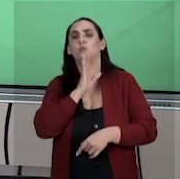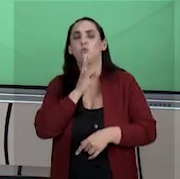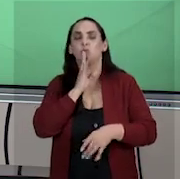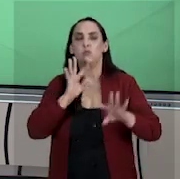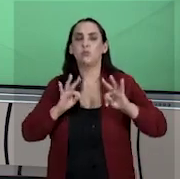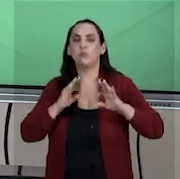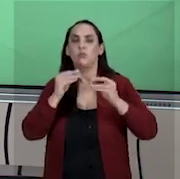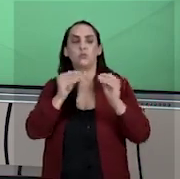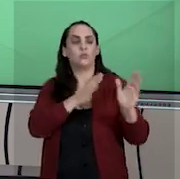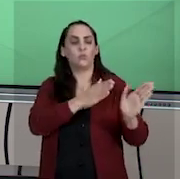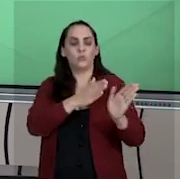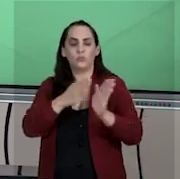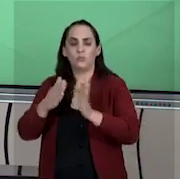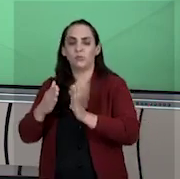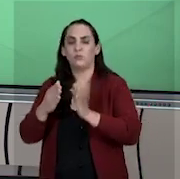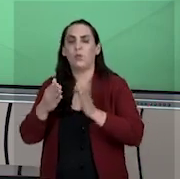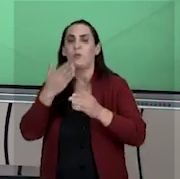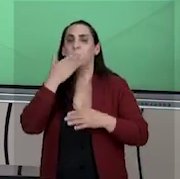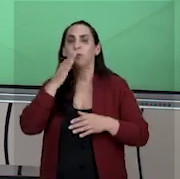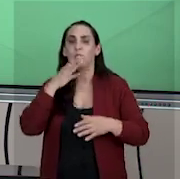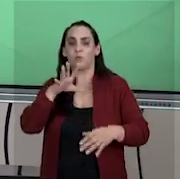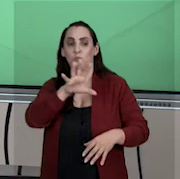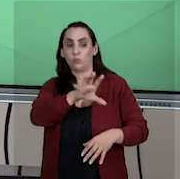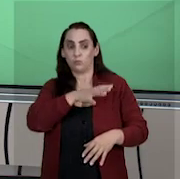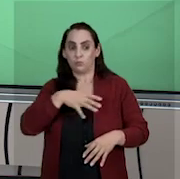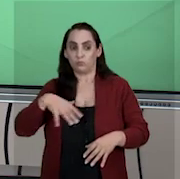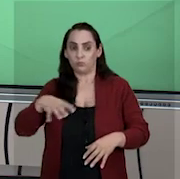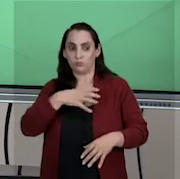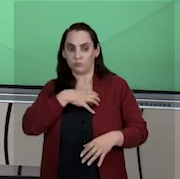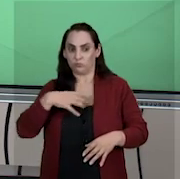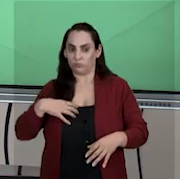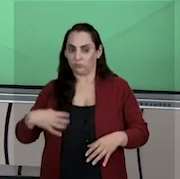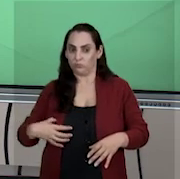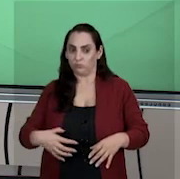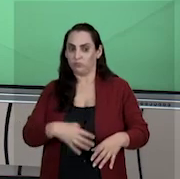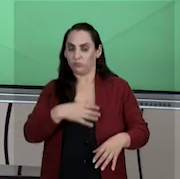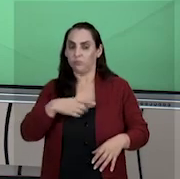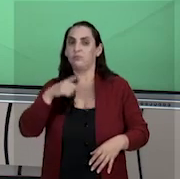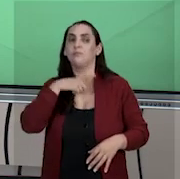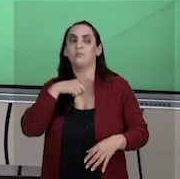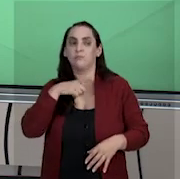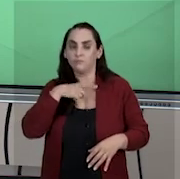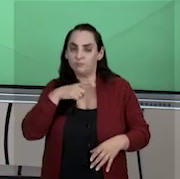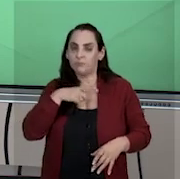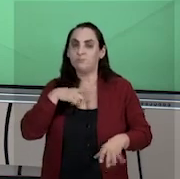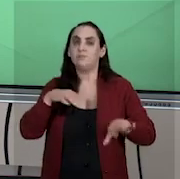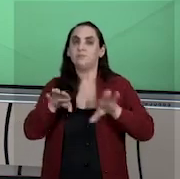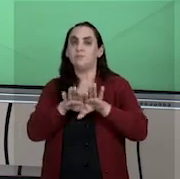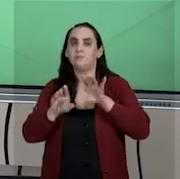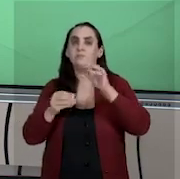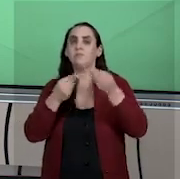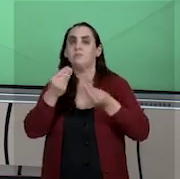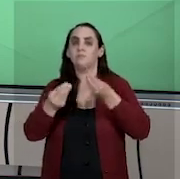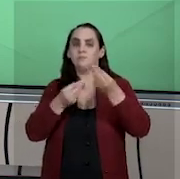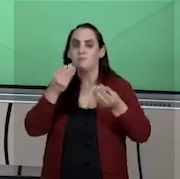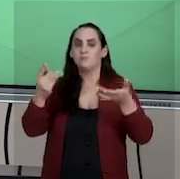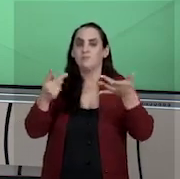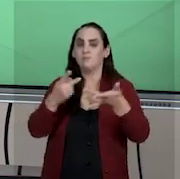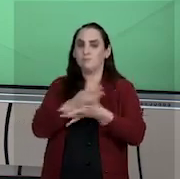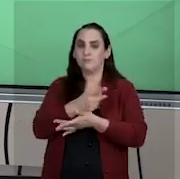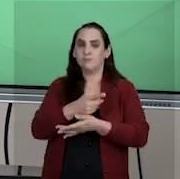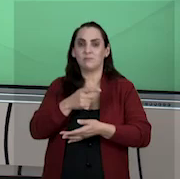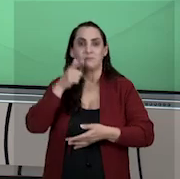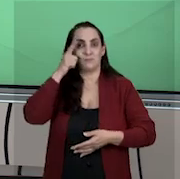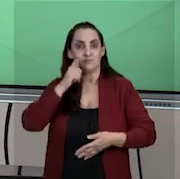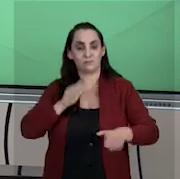de nutrição, quais são os órgãos que compõem o sistema digestório, como que isso ocorre para manter a homeostase do